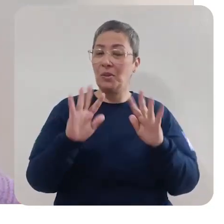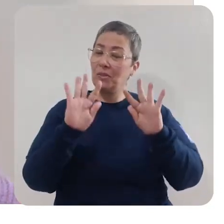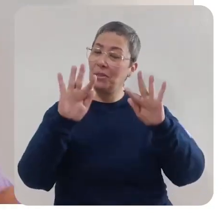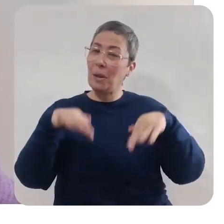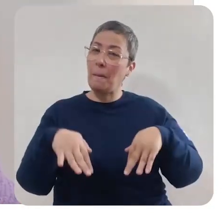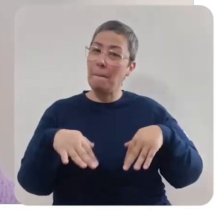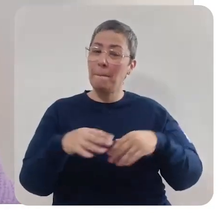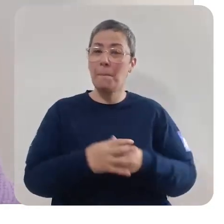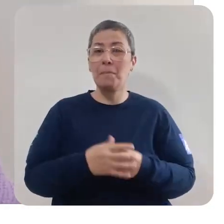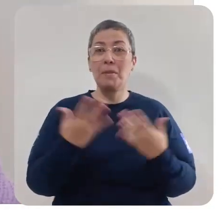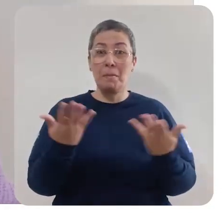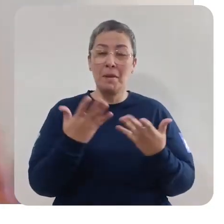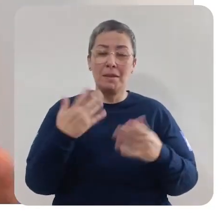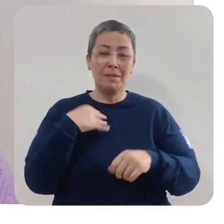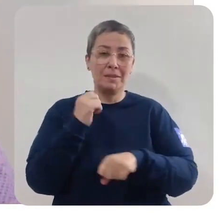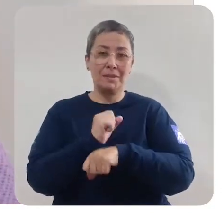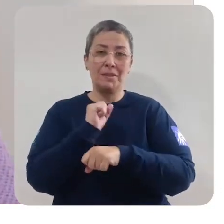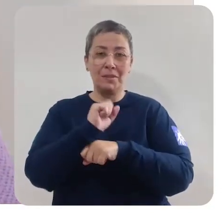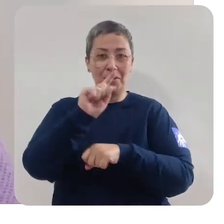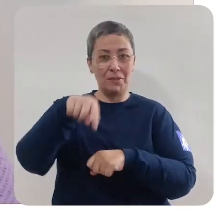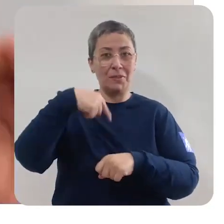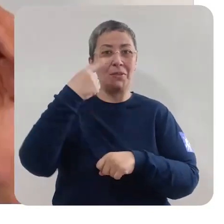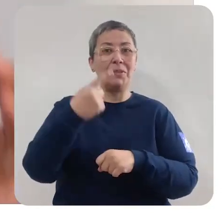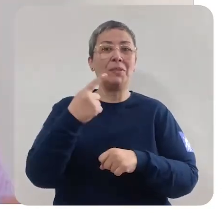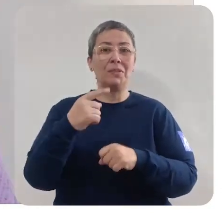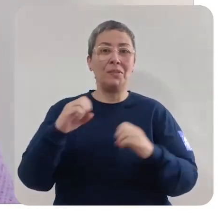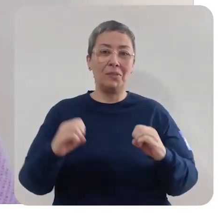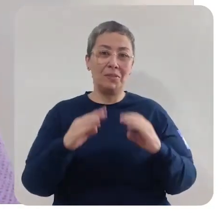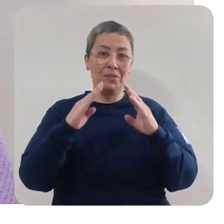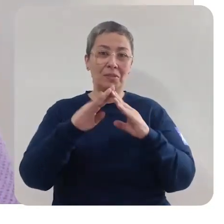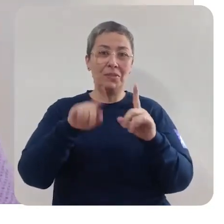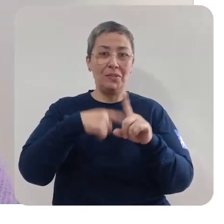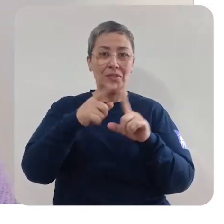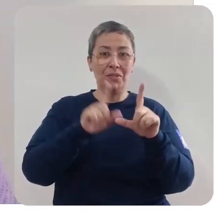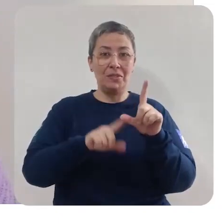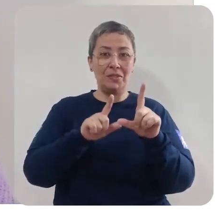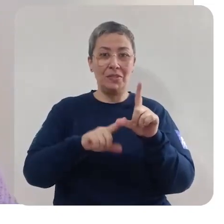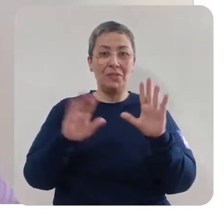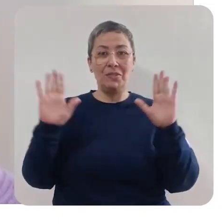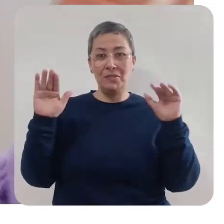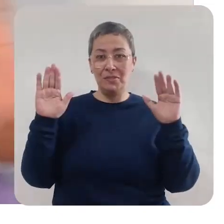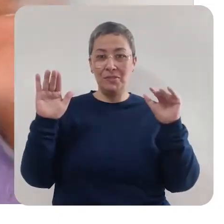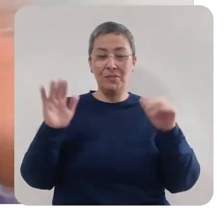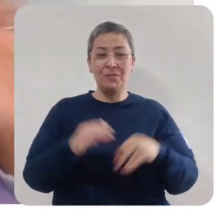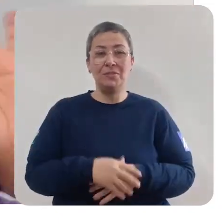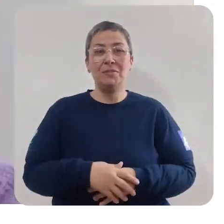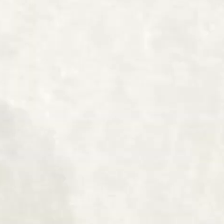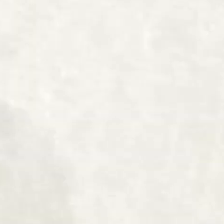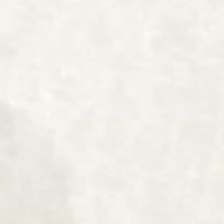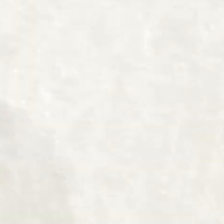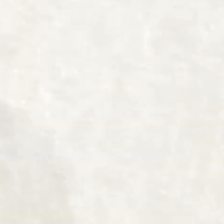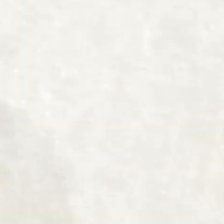hoje chegou ao final, mas eu te espero no próximo programa. Tchau, tchau!